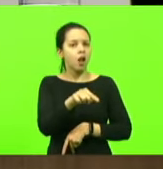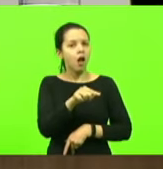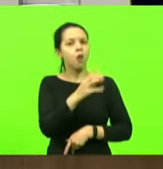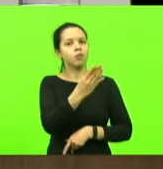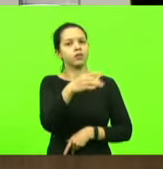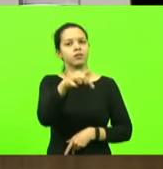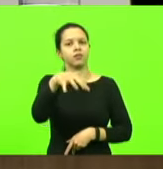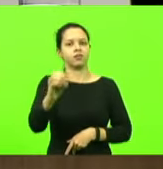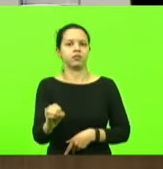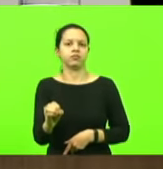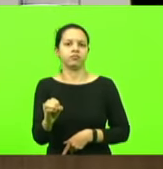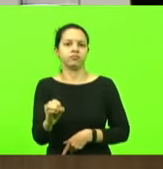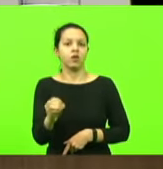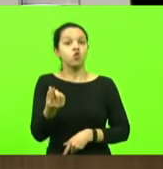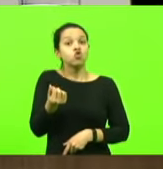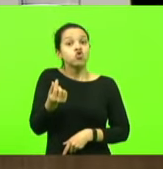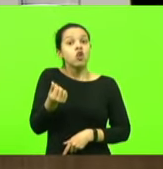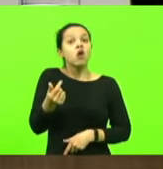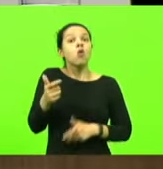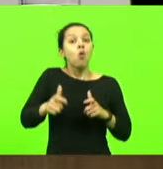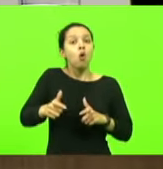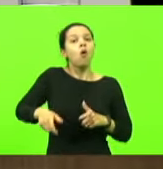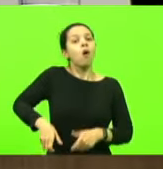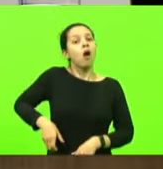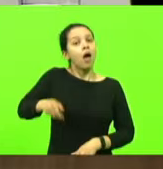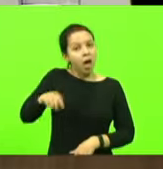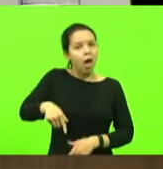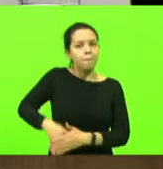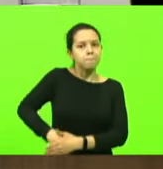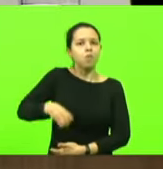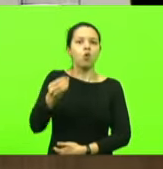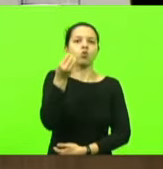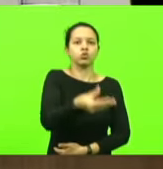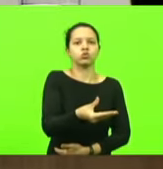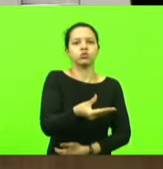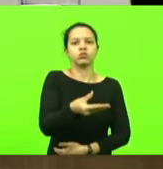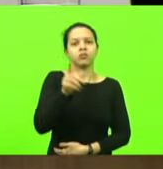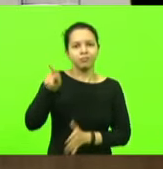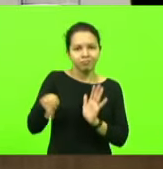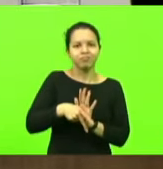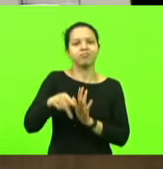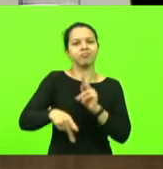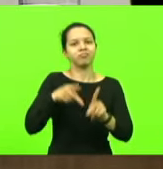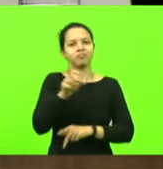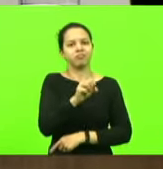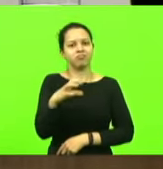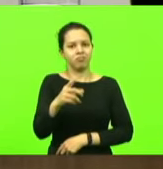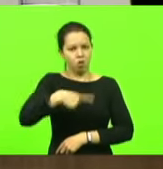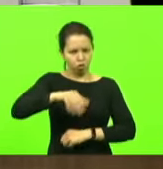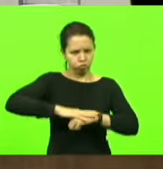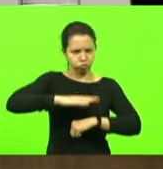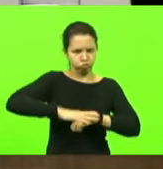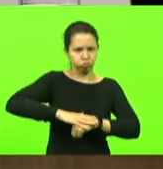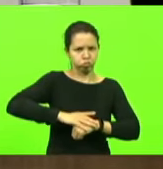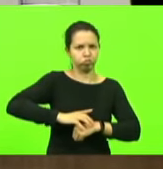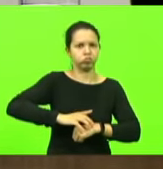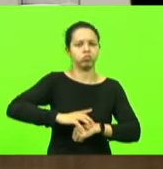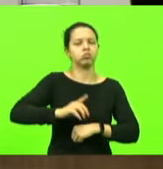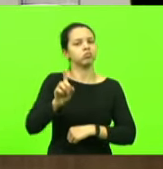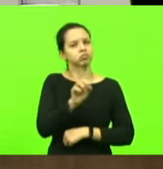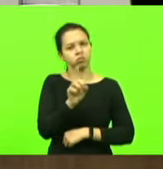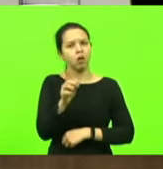recurso sai do bolso dos catarinenses. A gente não está discutindo competência aqui. A rodovia precisa